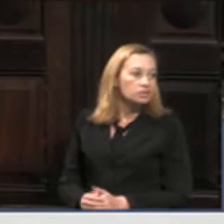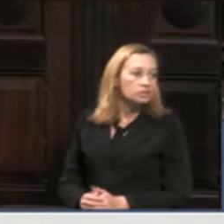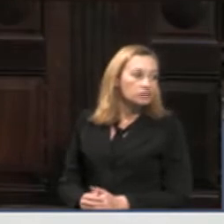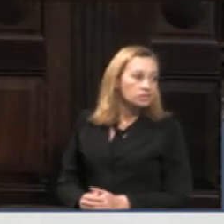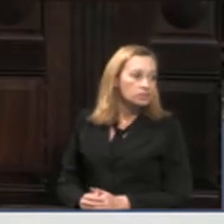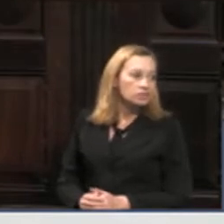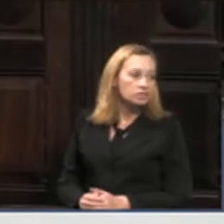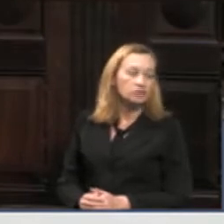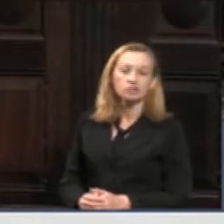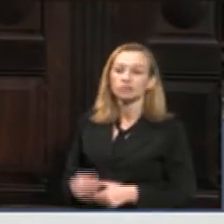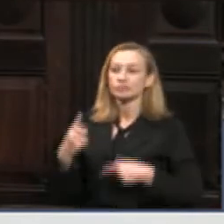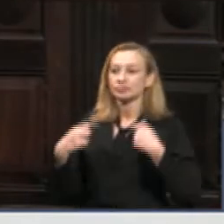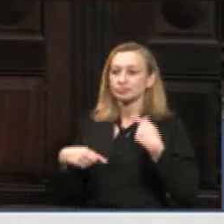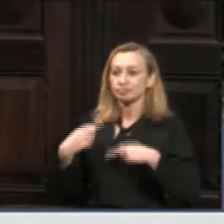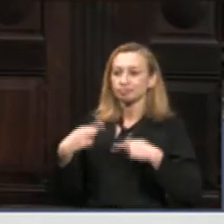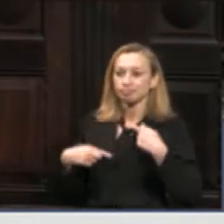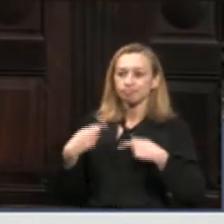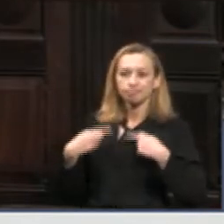com debates